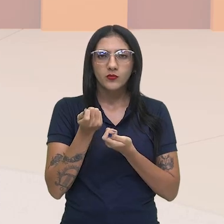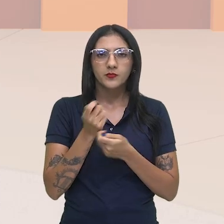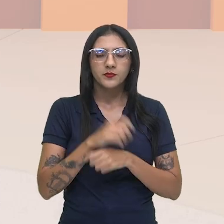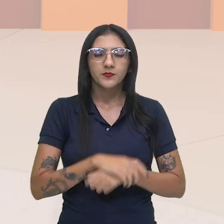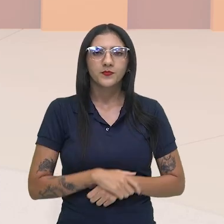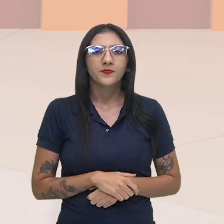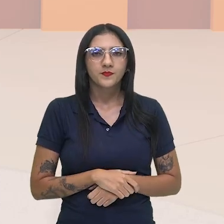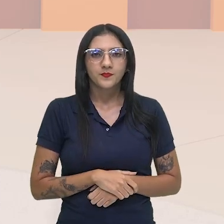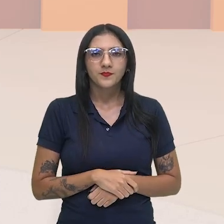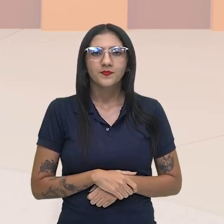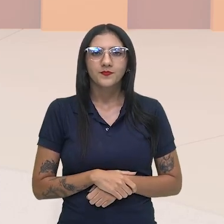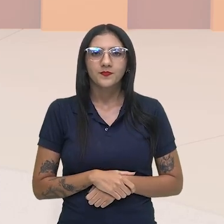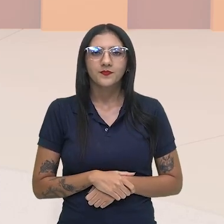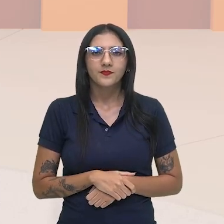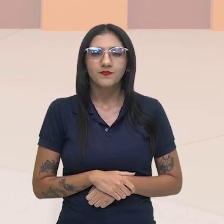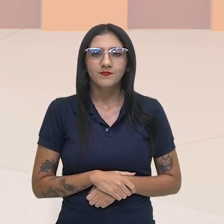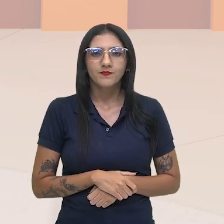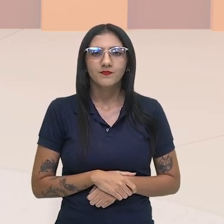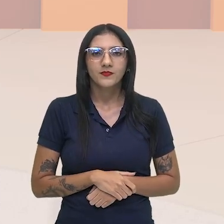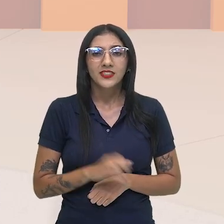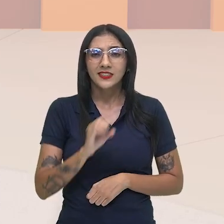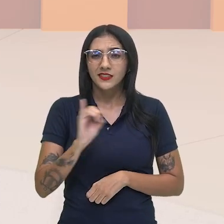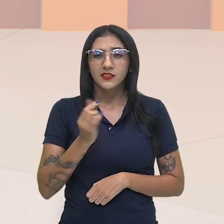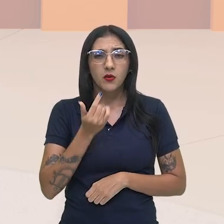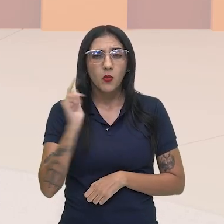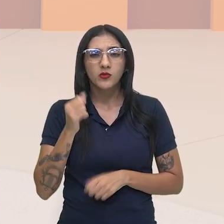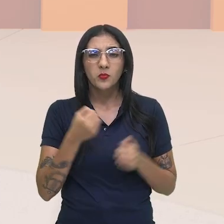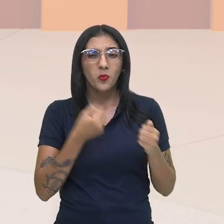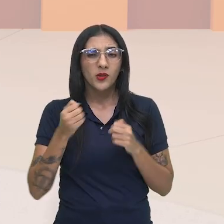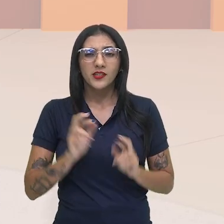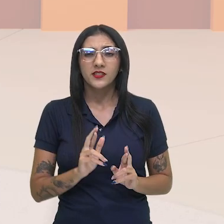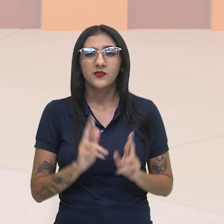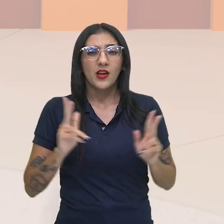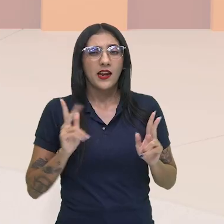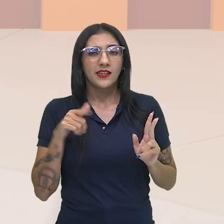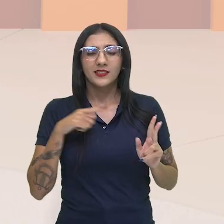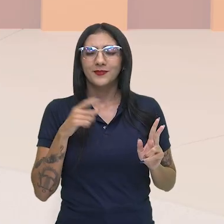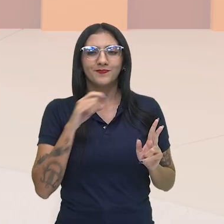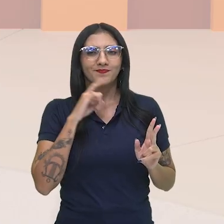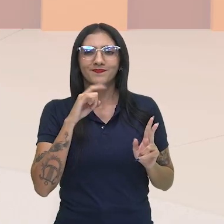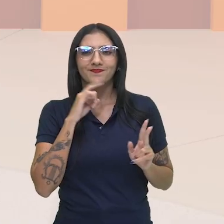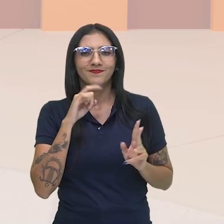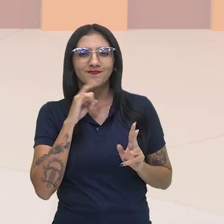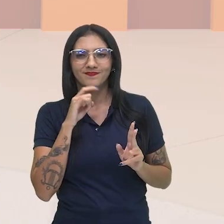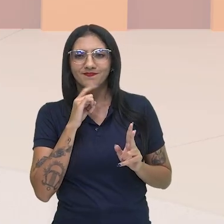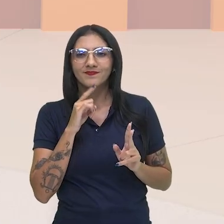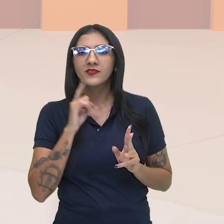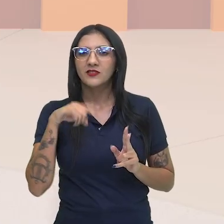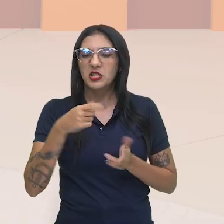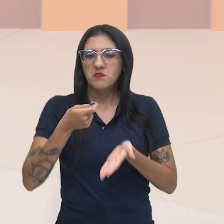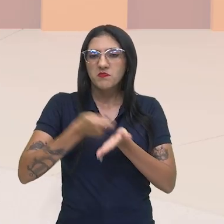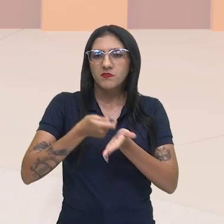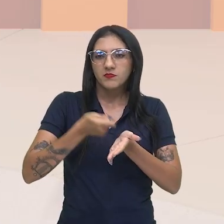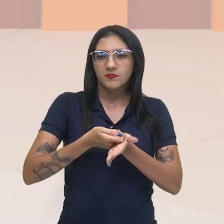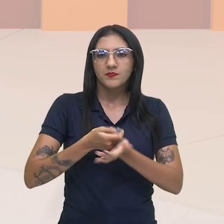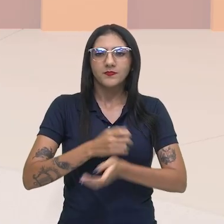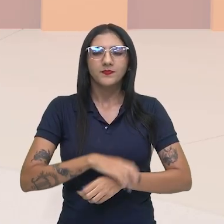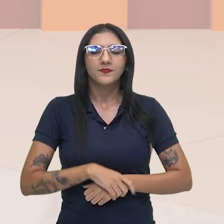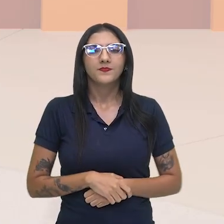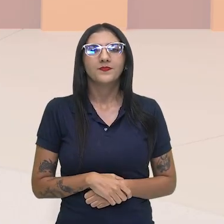aí. Perfeito? Então, muito bom. Qualquer outro poder diferente disso seria ilegítimo, seria autoritarismo, tá